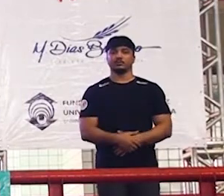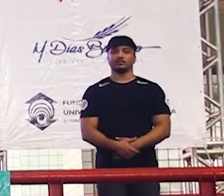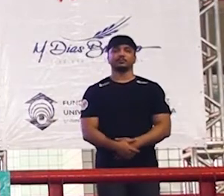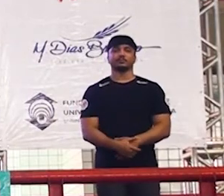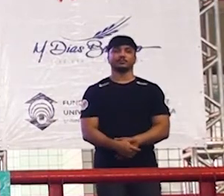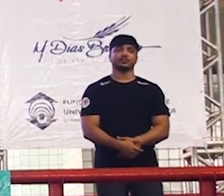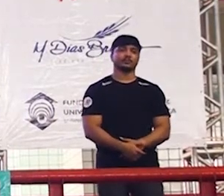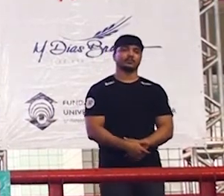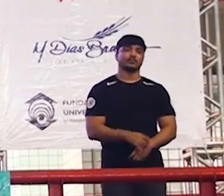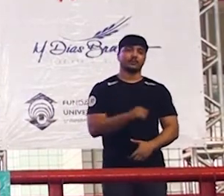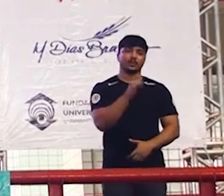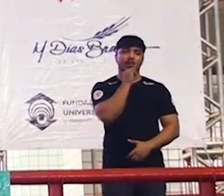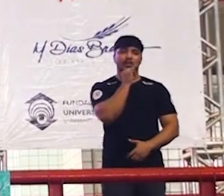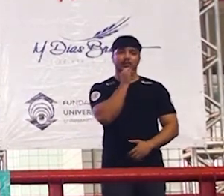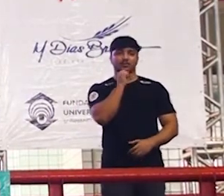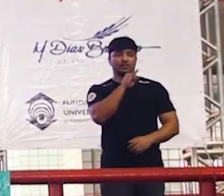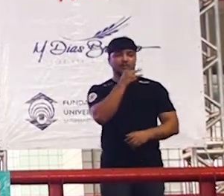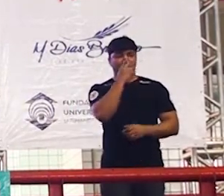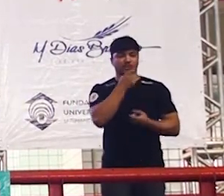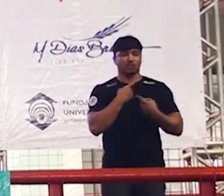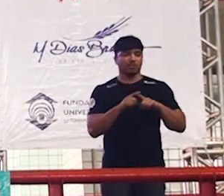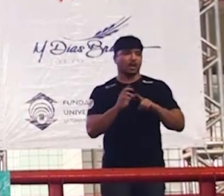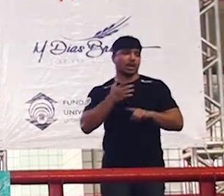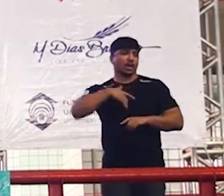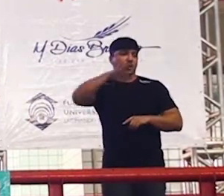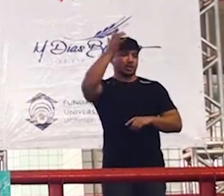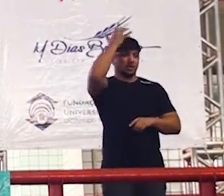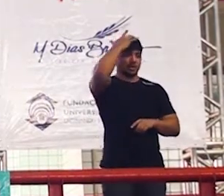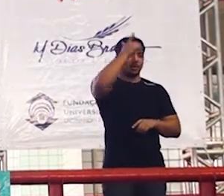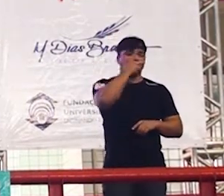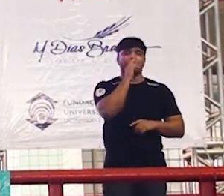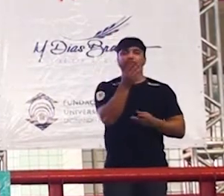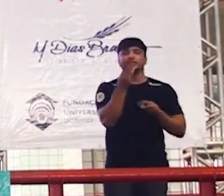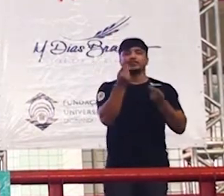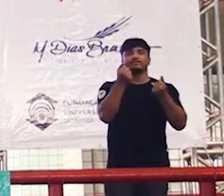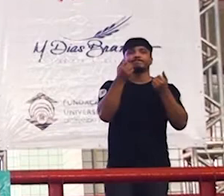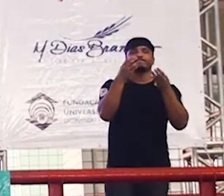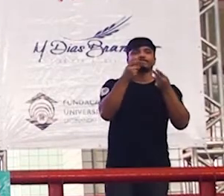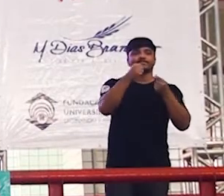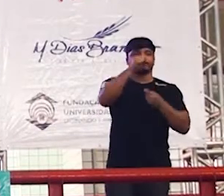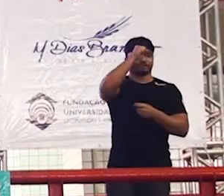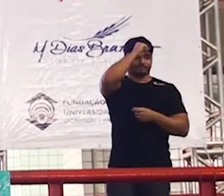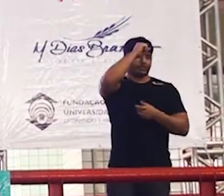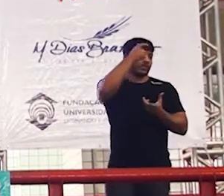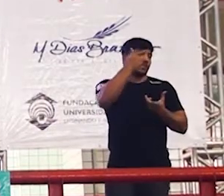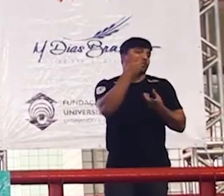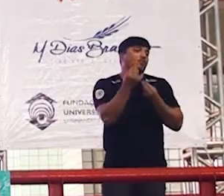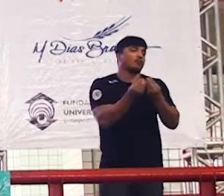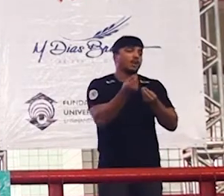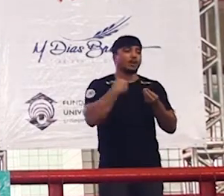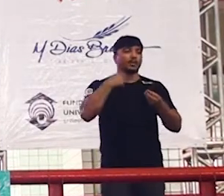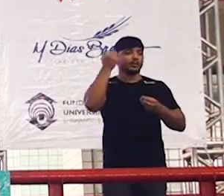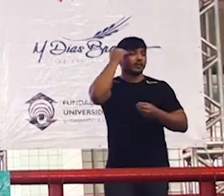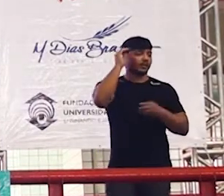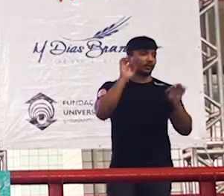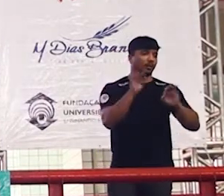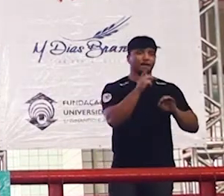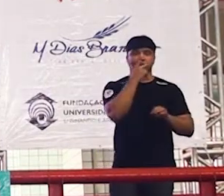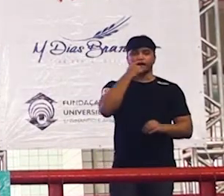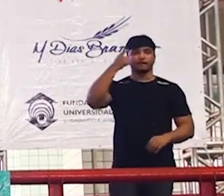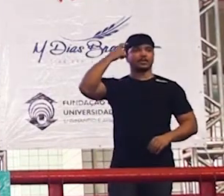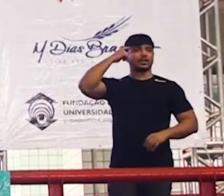Então, se você esculhambar alguém de forma irônica, e esse alguém for meio tapado, ele não vai nem perceber que está sendo criticado, ele vai achar que está sendo